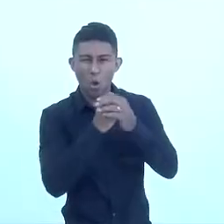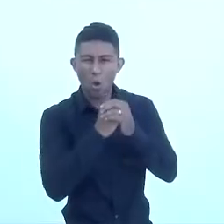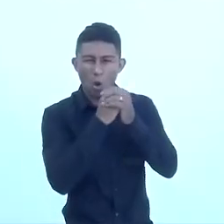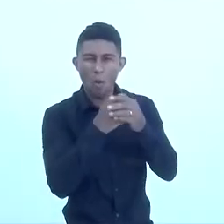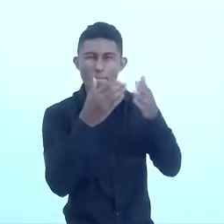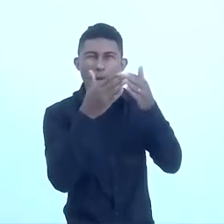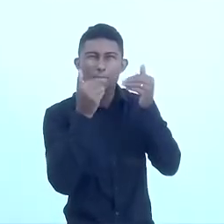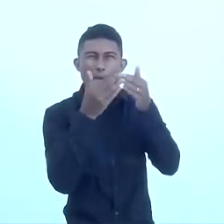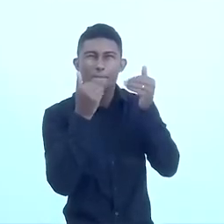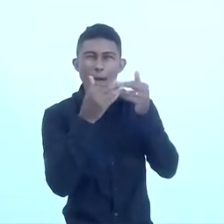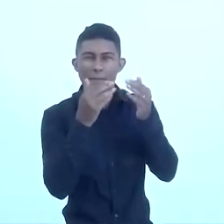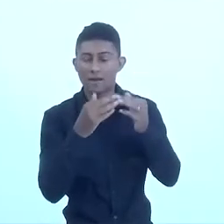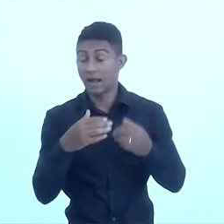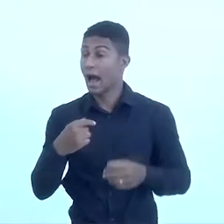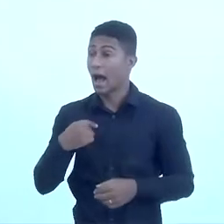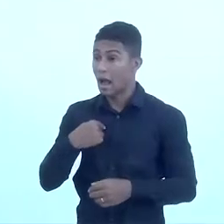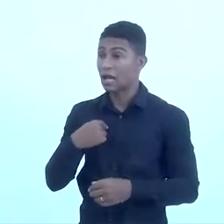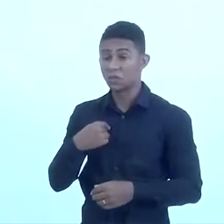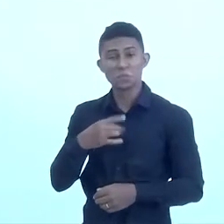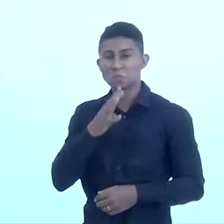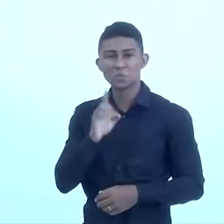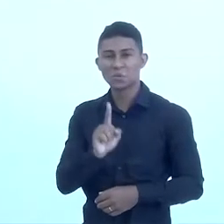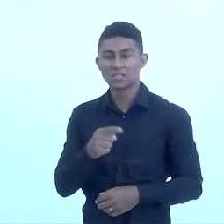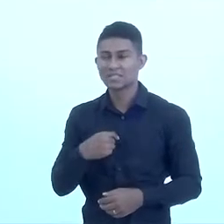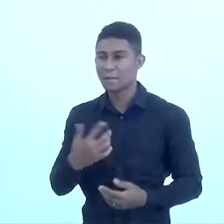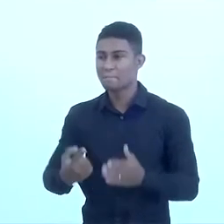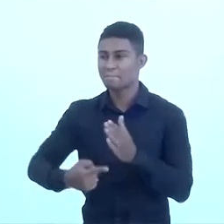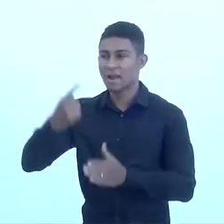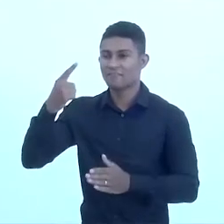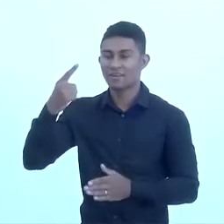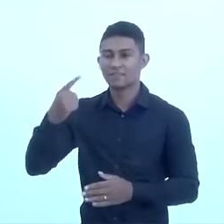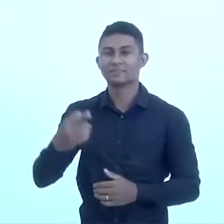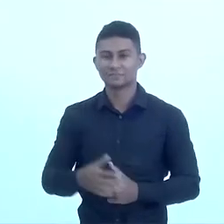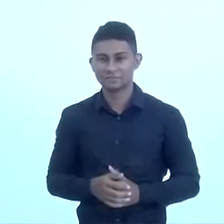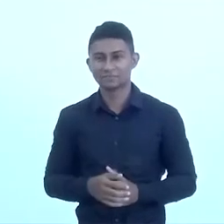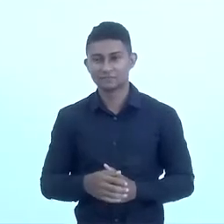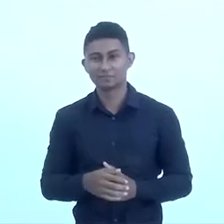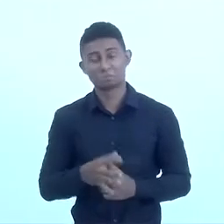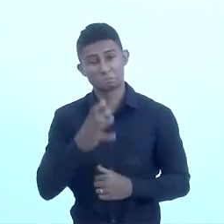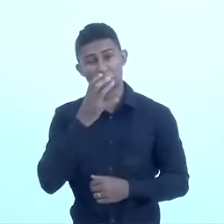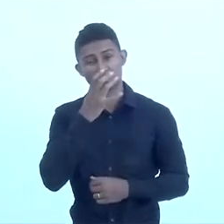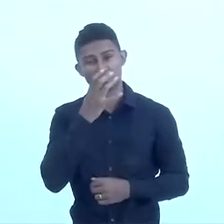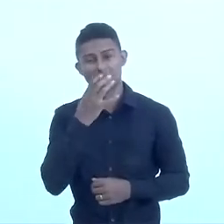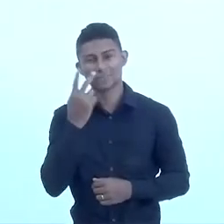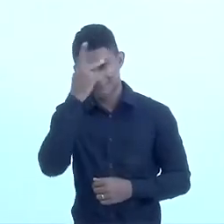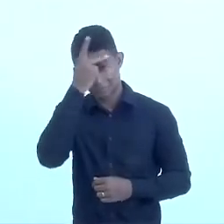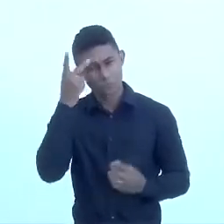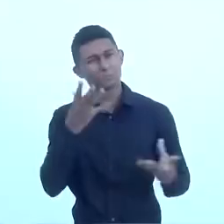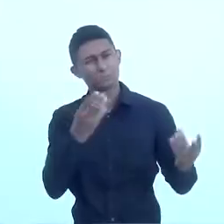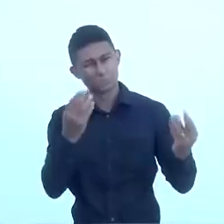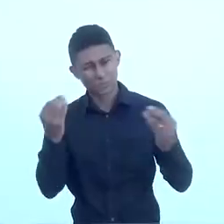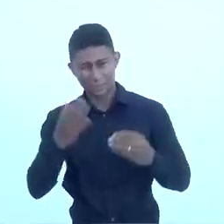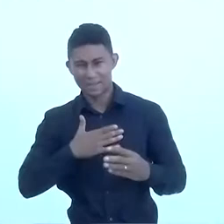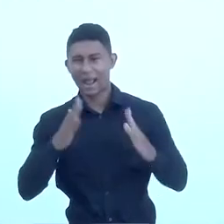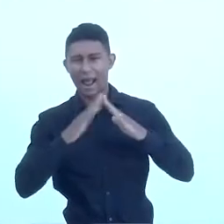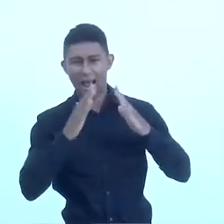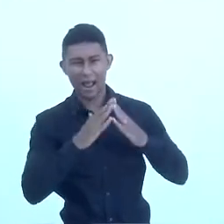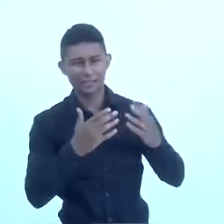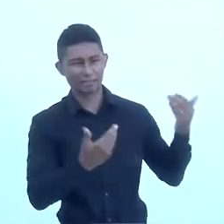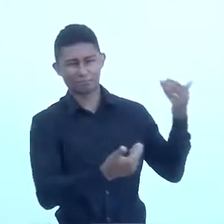tinha coisa, né? ouvido, nunca tinha escutado falar de nervo torcido. Olha que Nervo interessante. torcido. E pessoal ia tudo, hein? Ia lá para casa